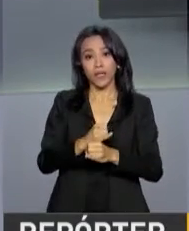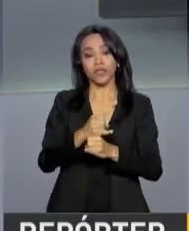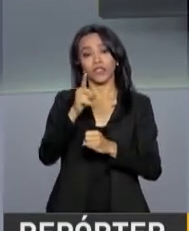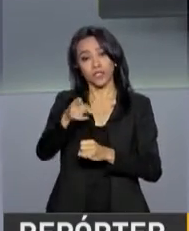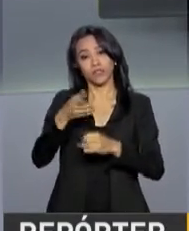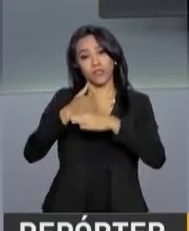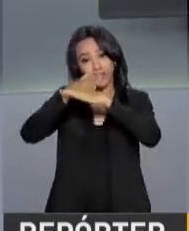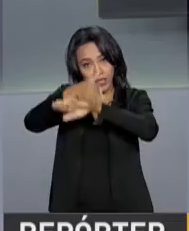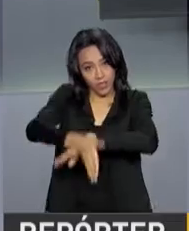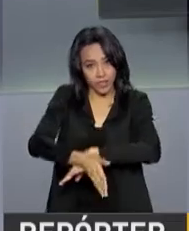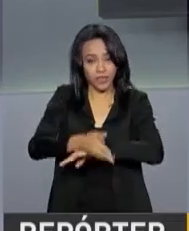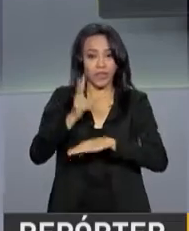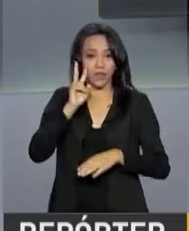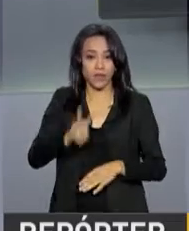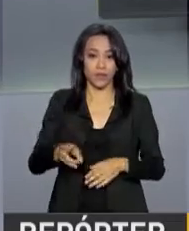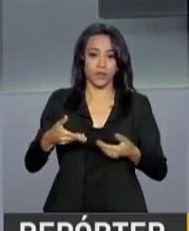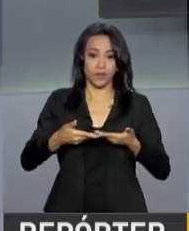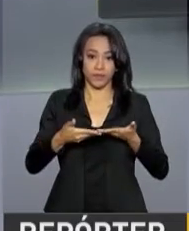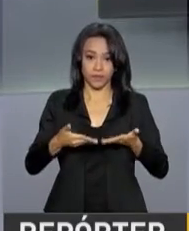página do participante, em